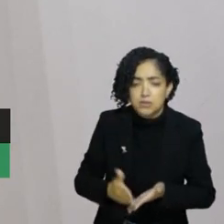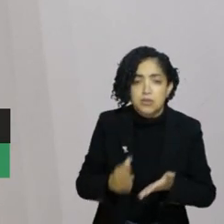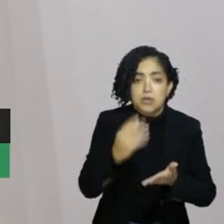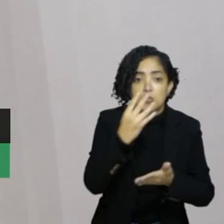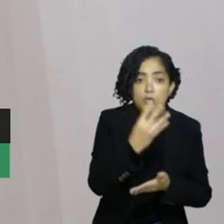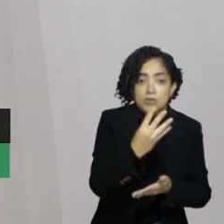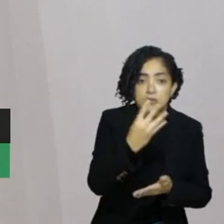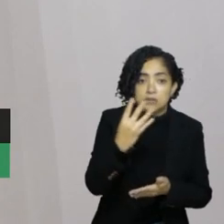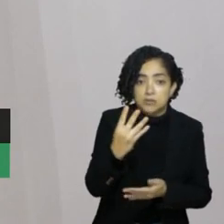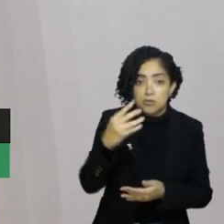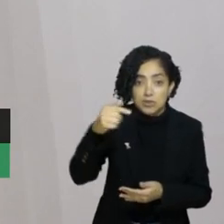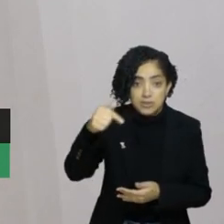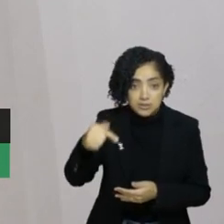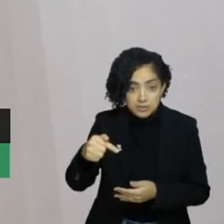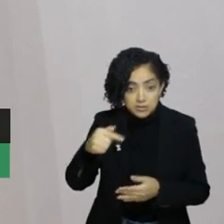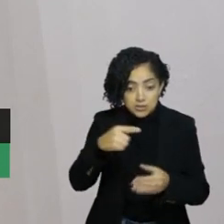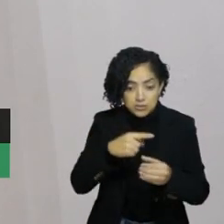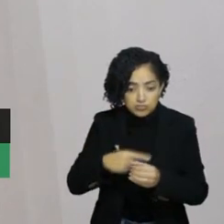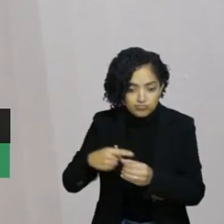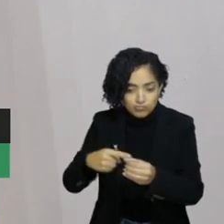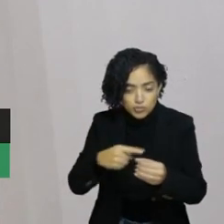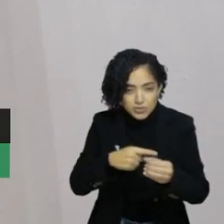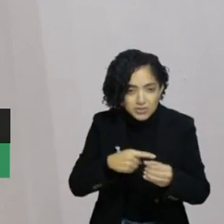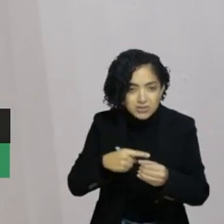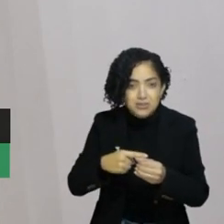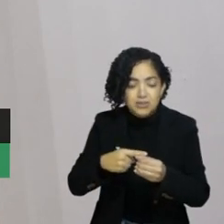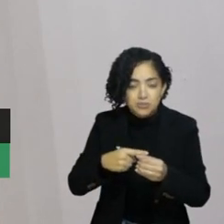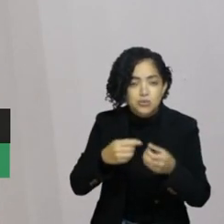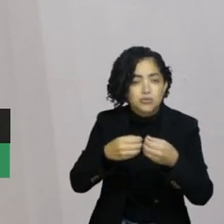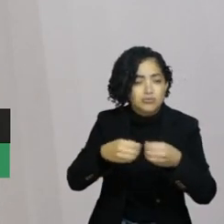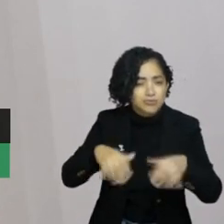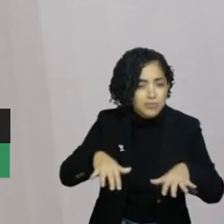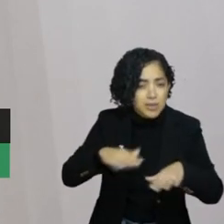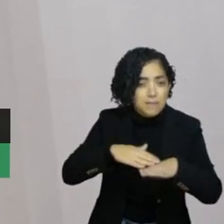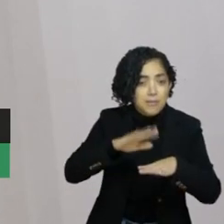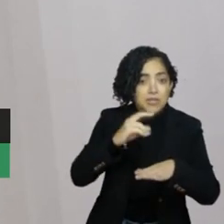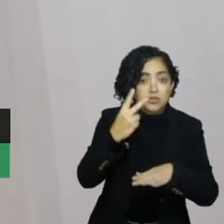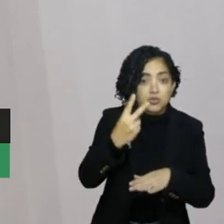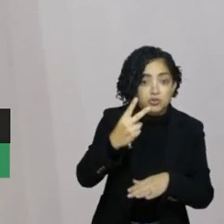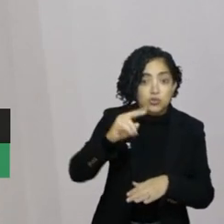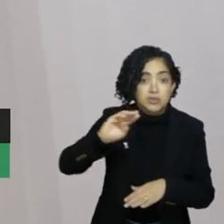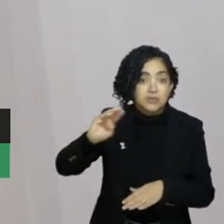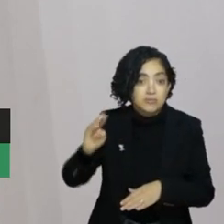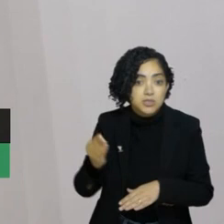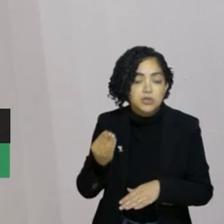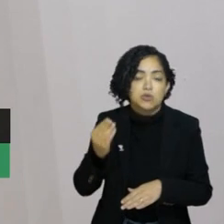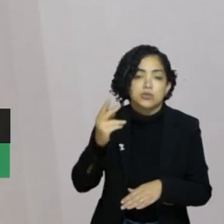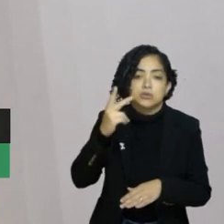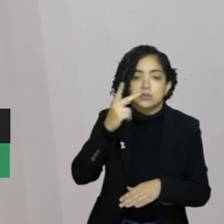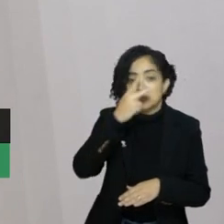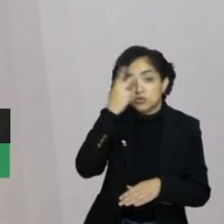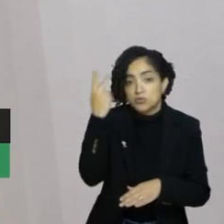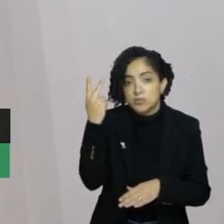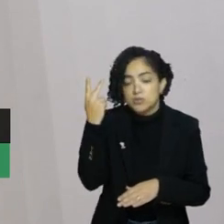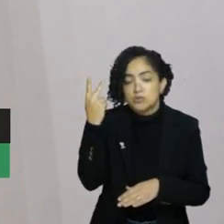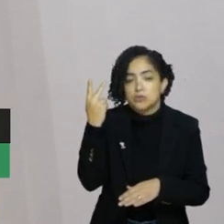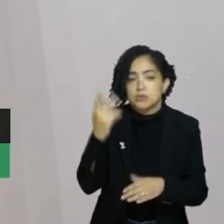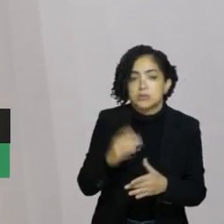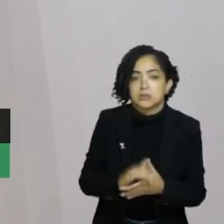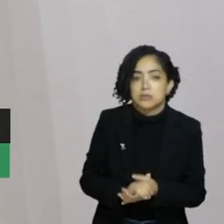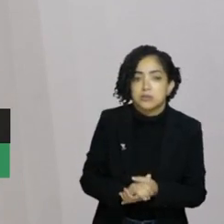447 municípios atingidos. Mais de 2 milhões de pessoas foram afetadas. Os gaúchos precisam